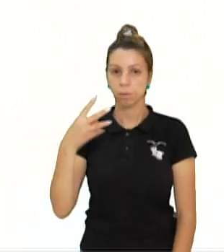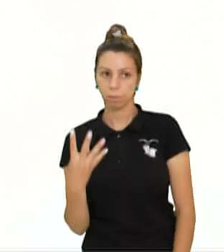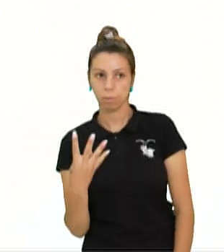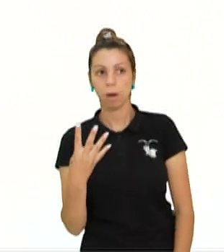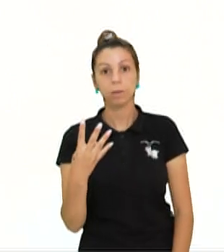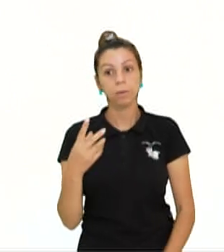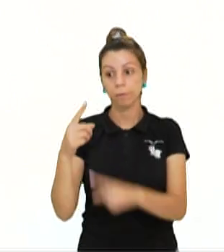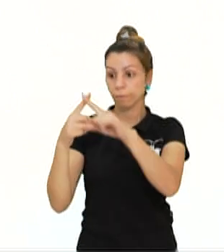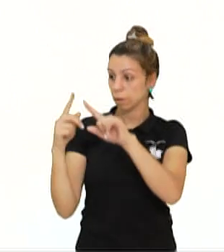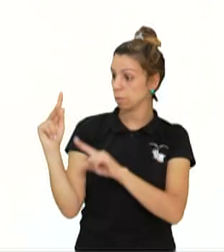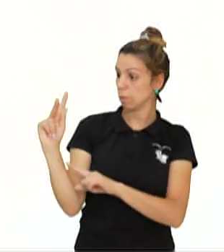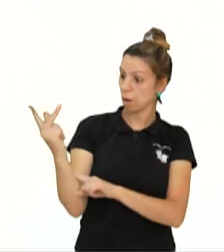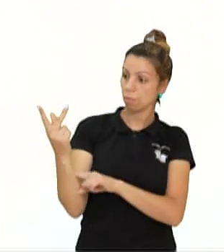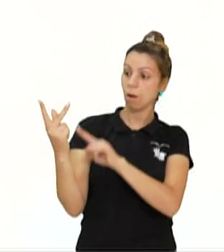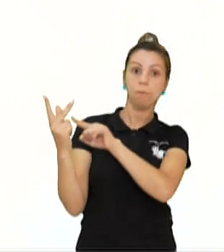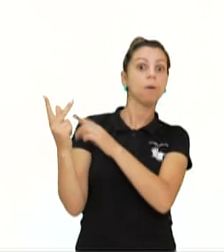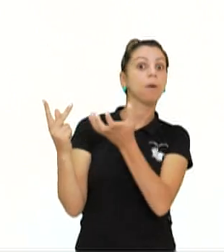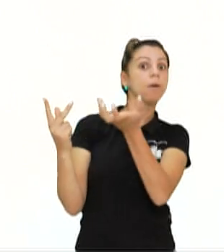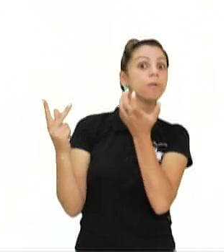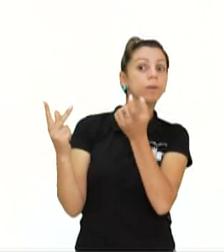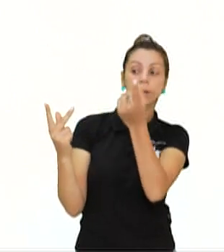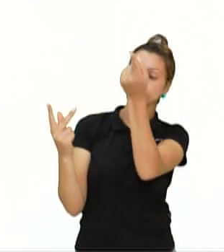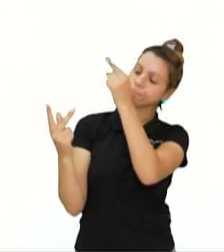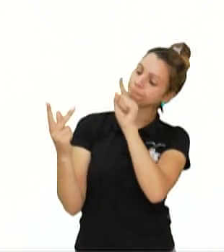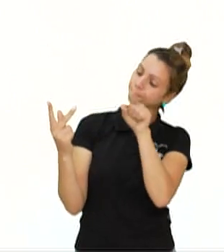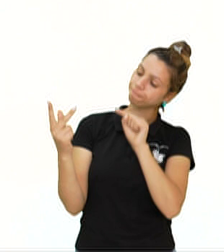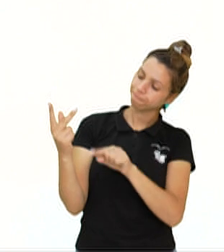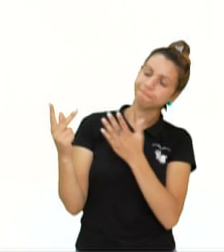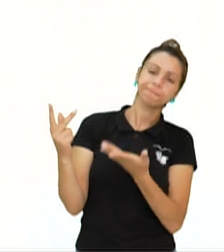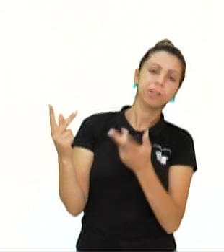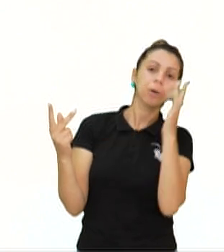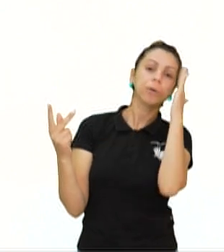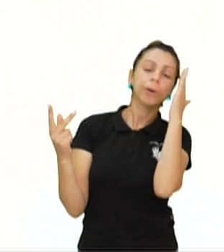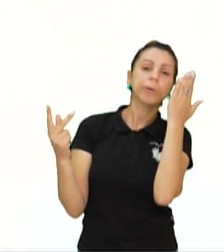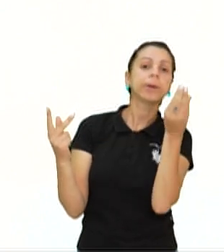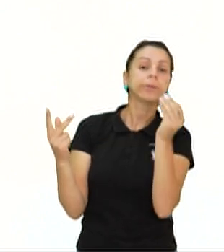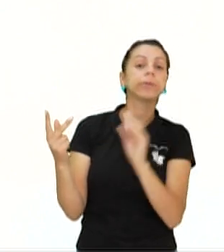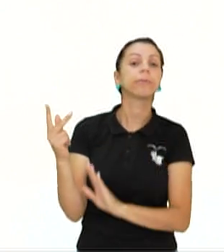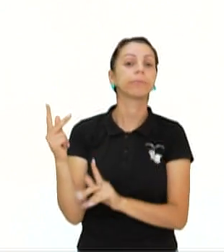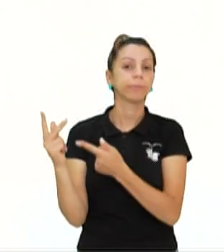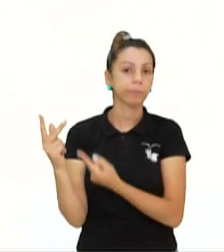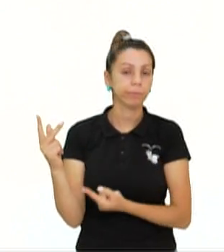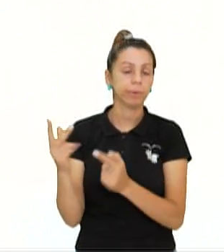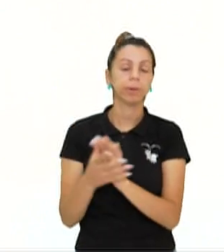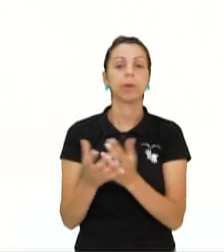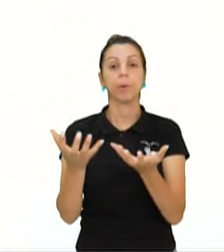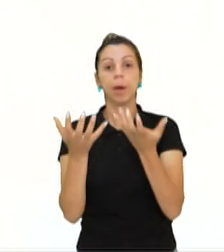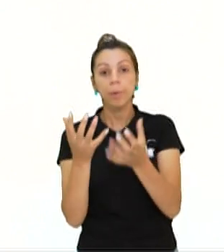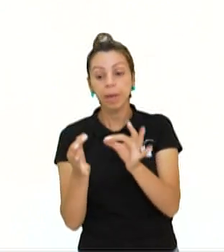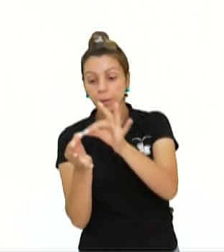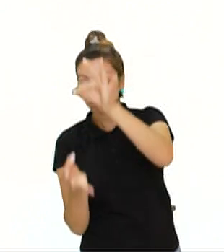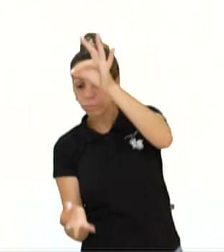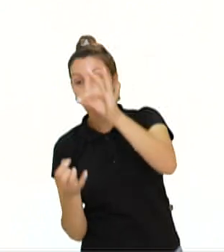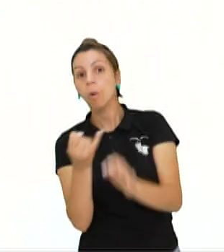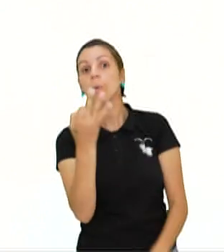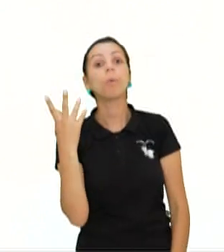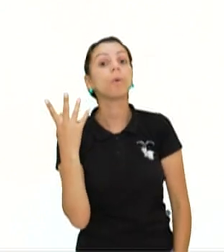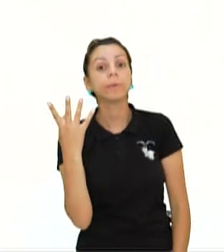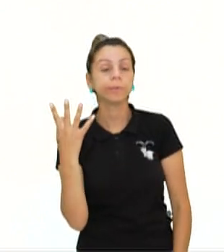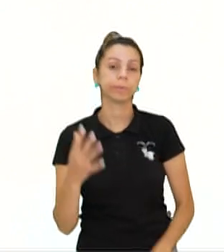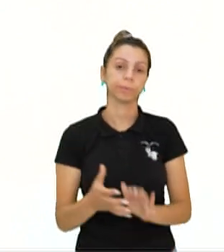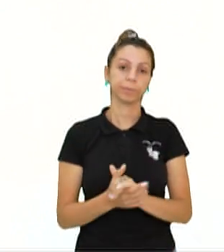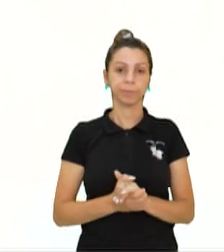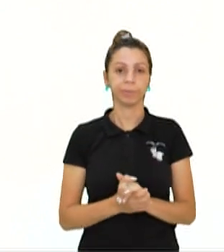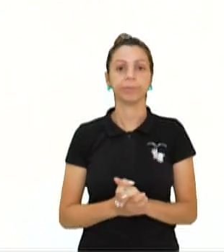O H é justamente aquilo que eu quero descobrir, né, porque o exercício me pediu para ter a ideia de quanto é a altura daquele reservatório,